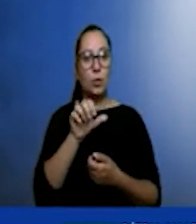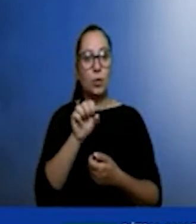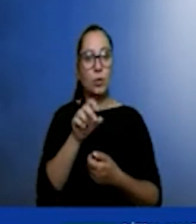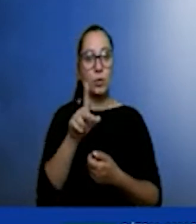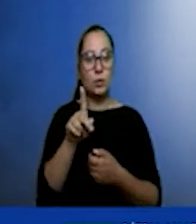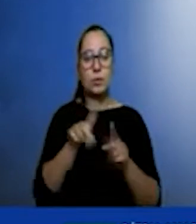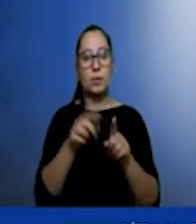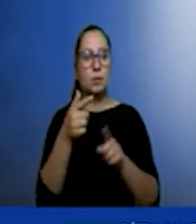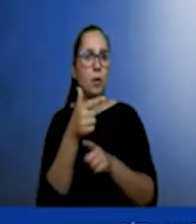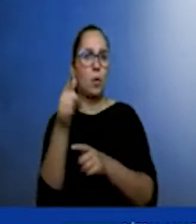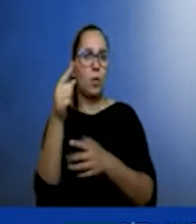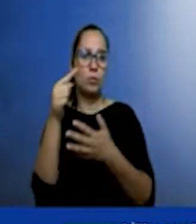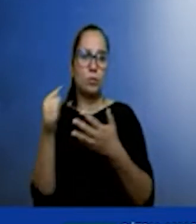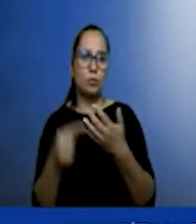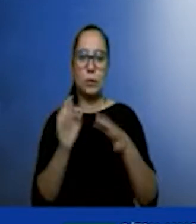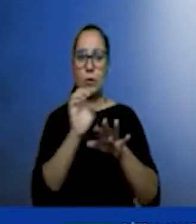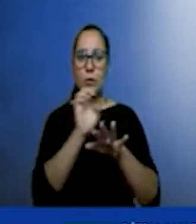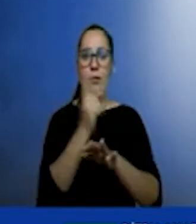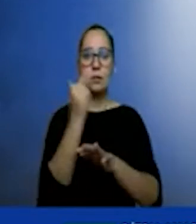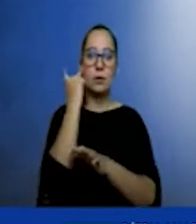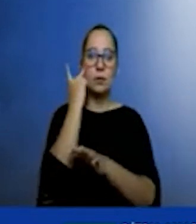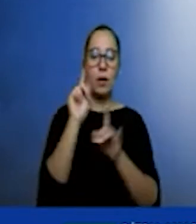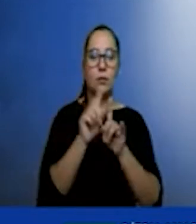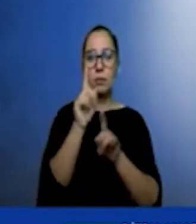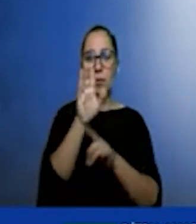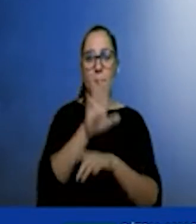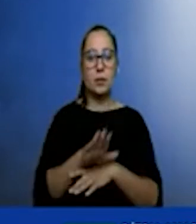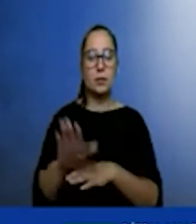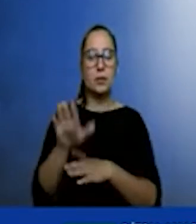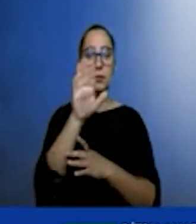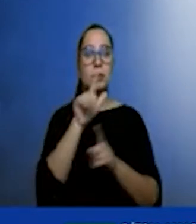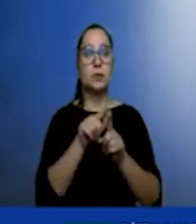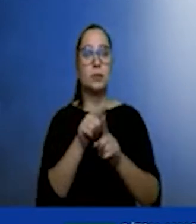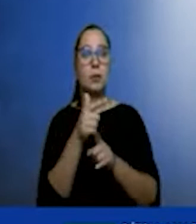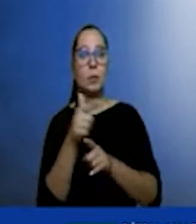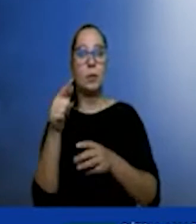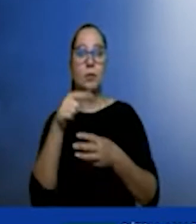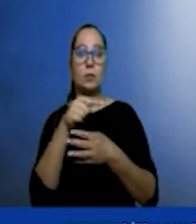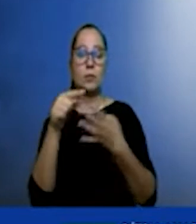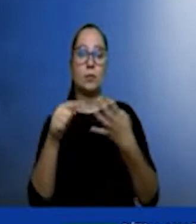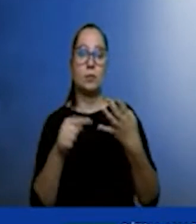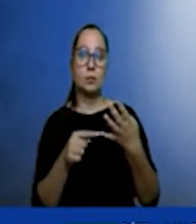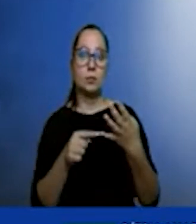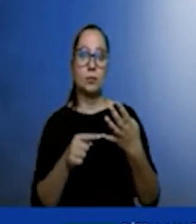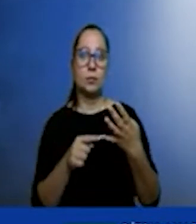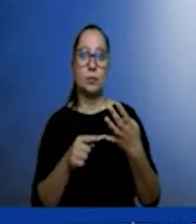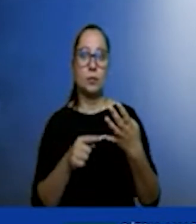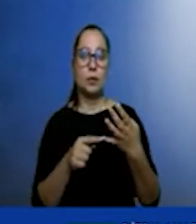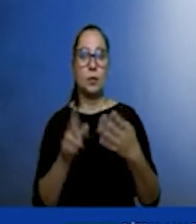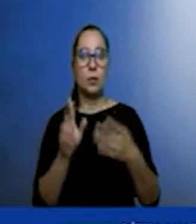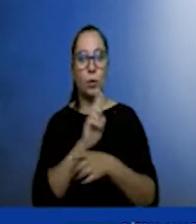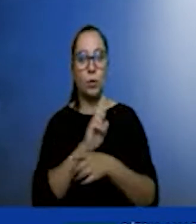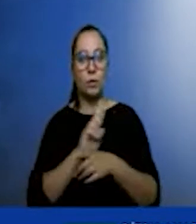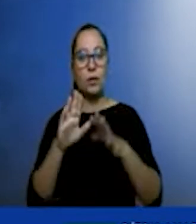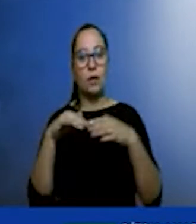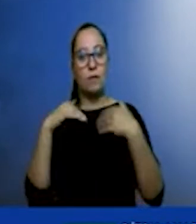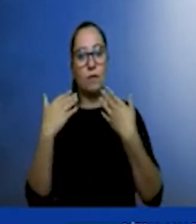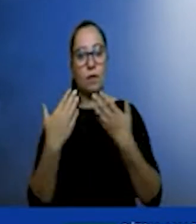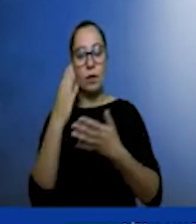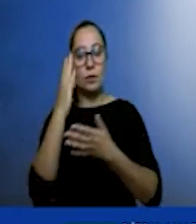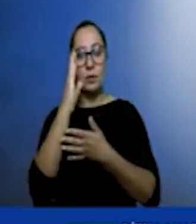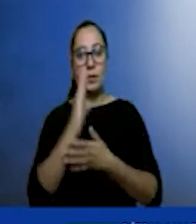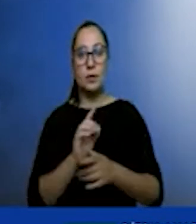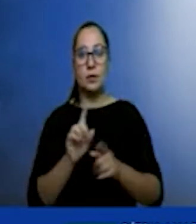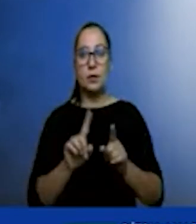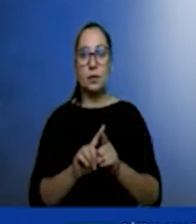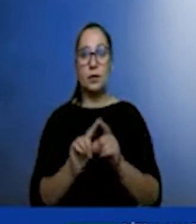no estado de São Paulo, no Brasil, e outros quatro universidades fora do Brasil. A indústria,